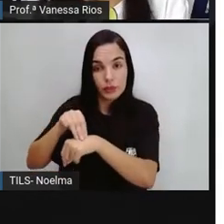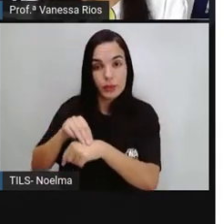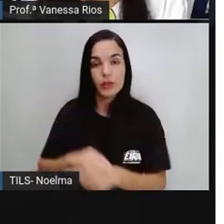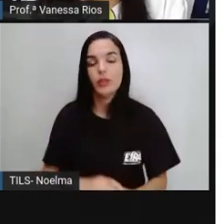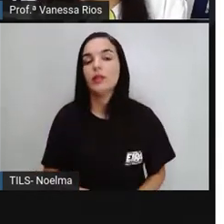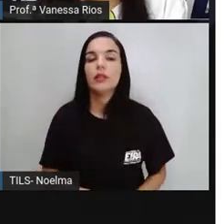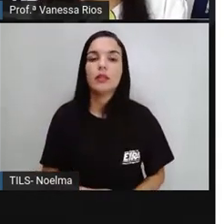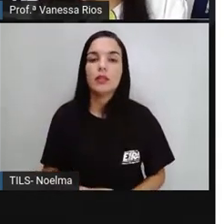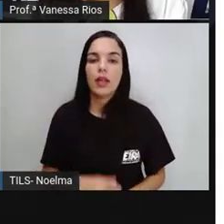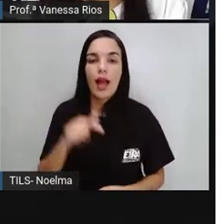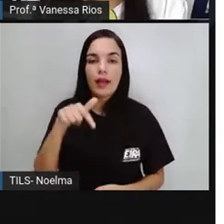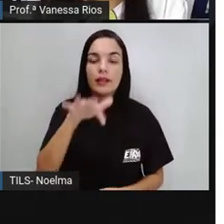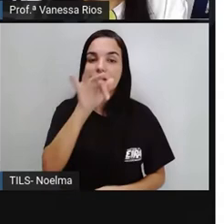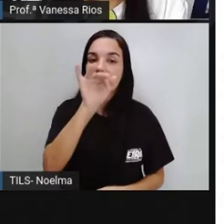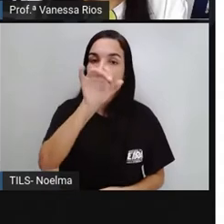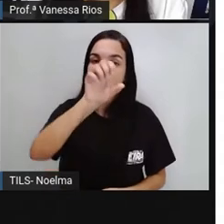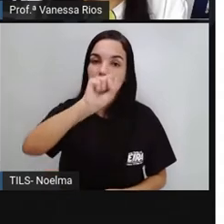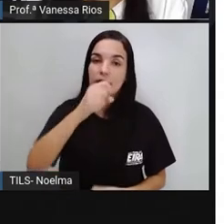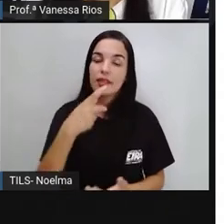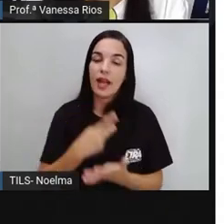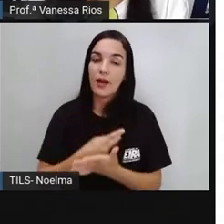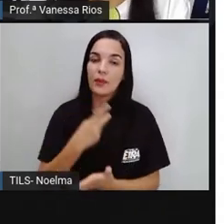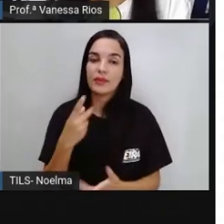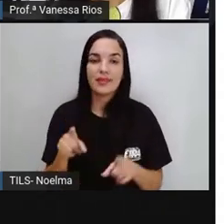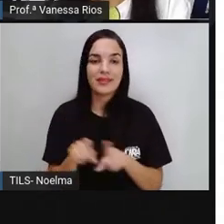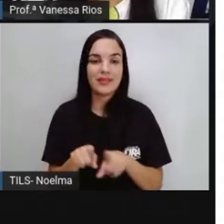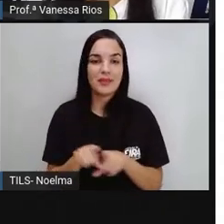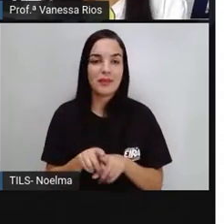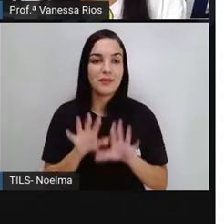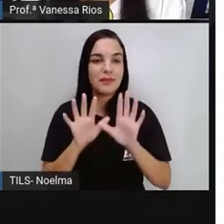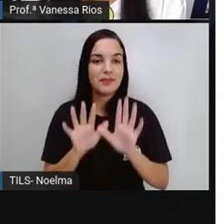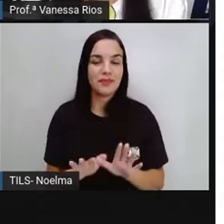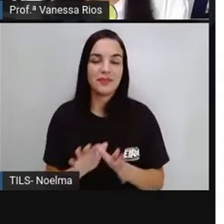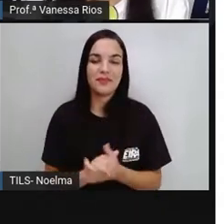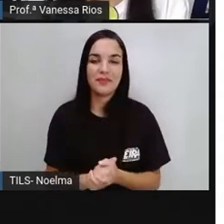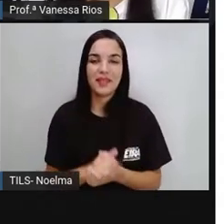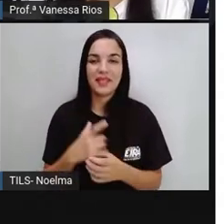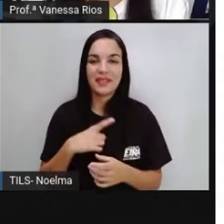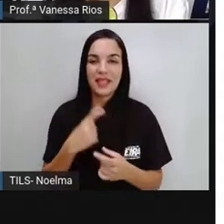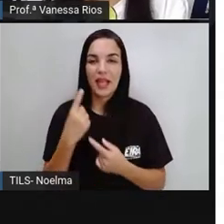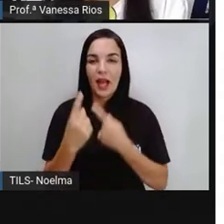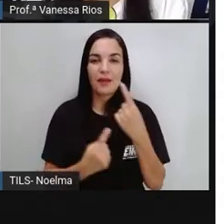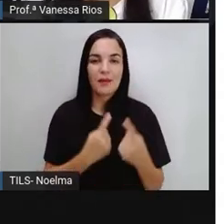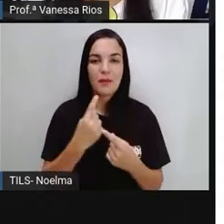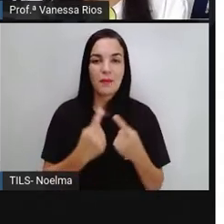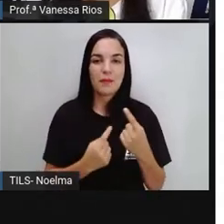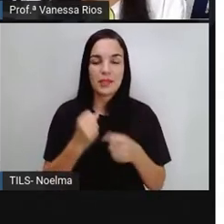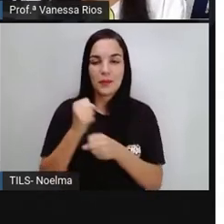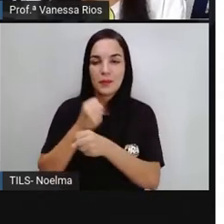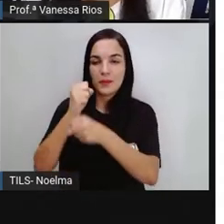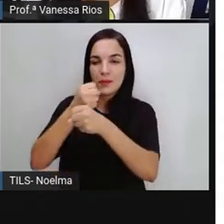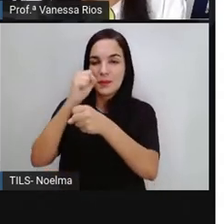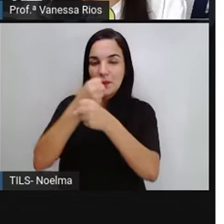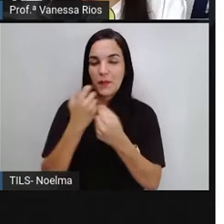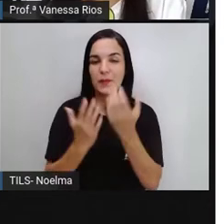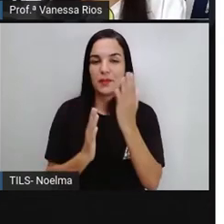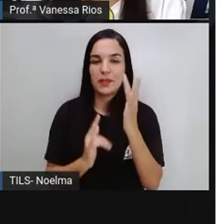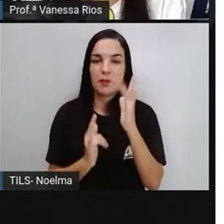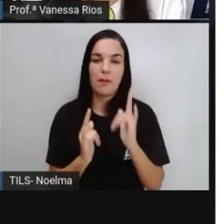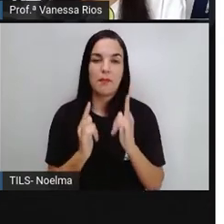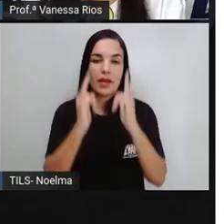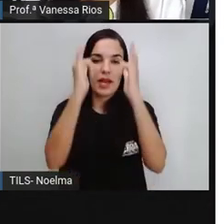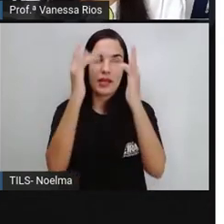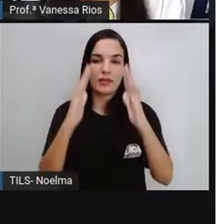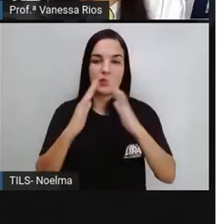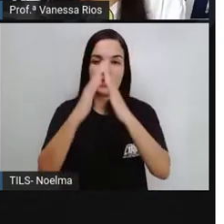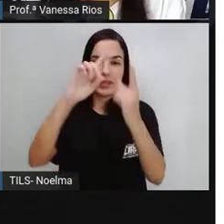o que acontece aqui em Feira de Santana, né? Entre os monumentos, as construções e as manifestações existentes, né,